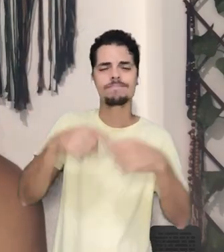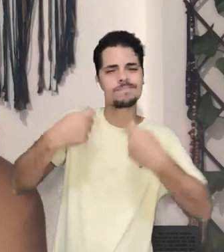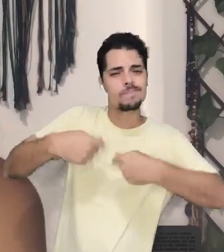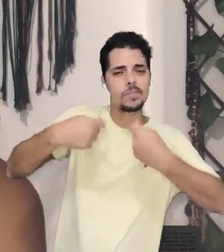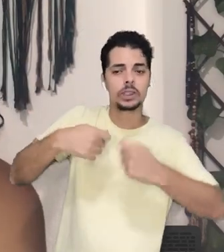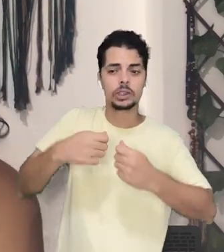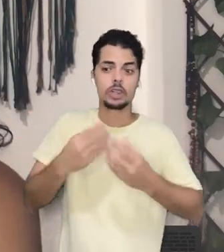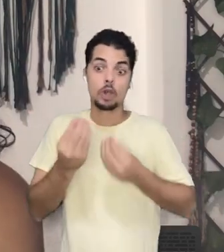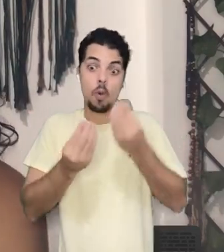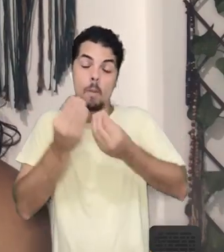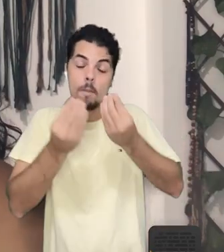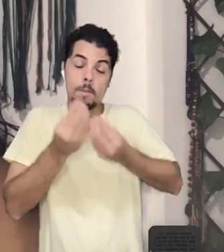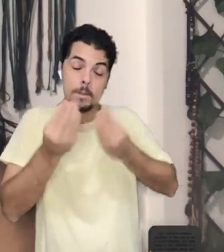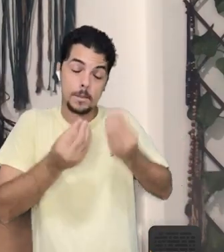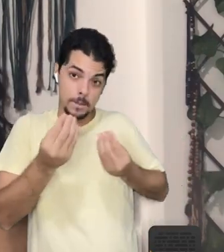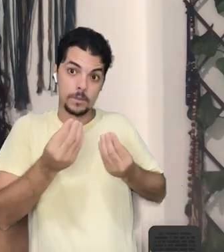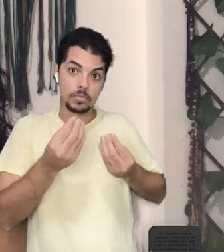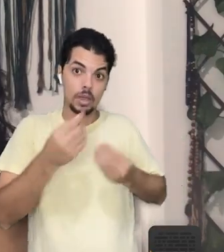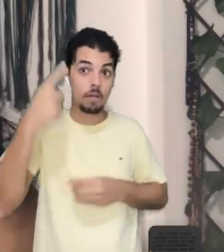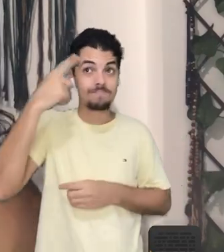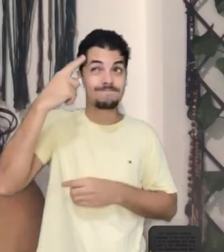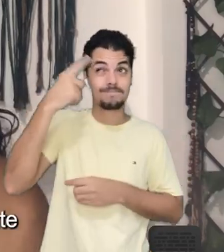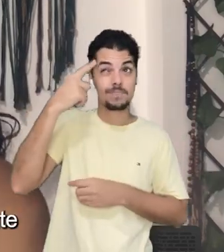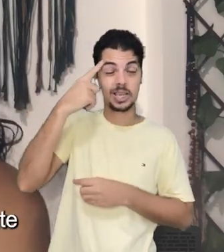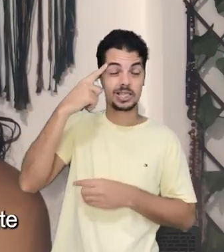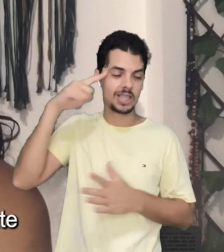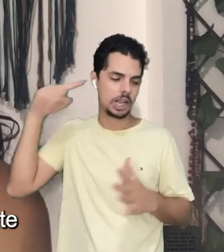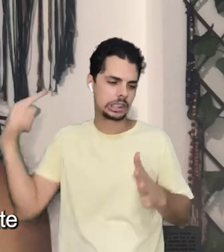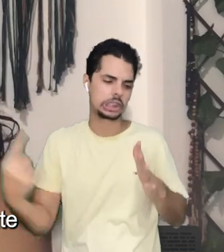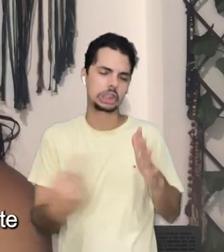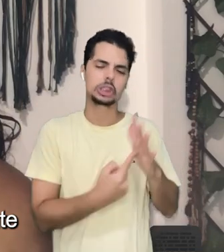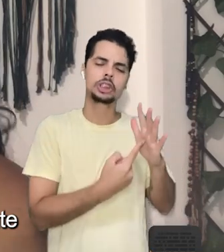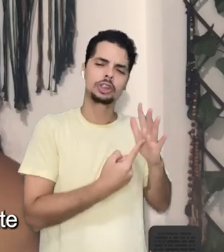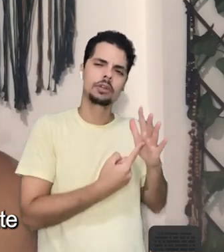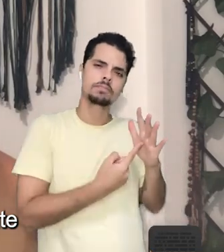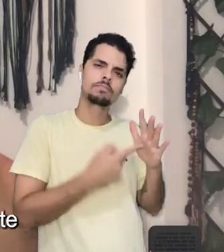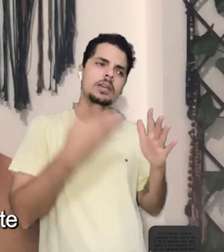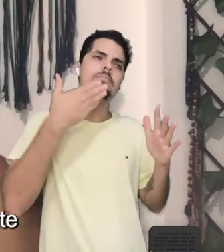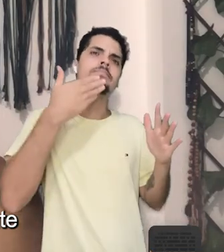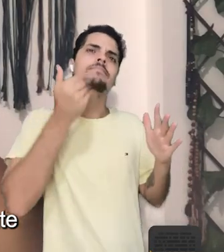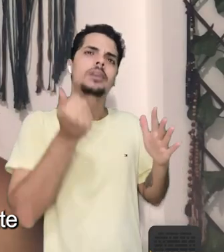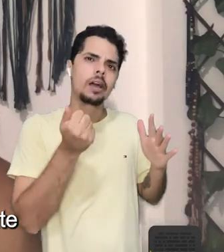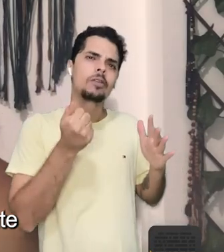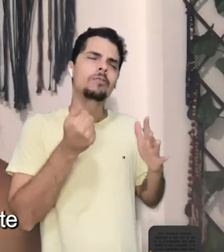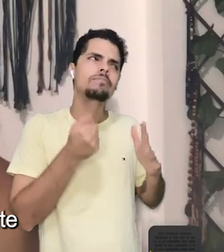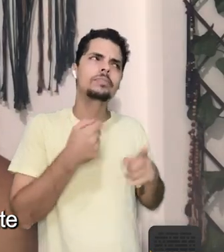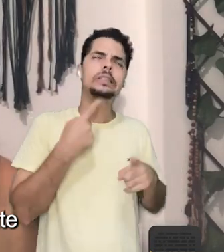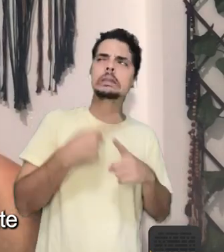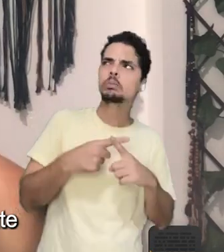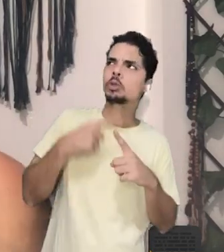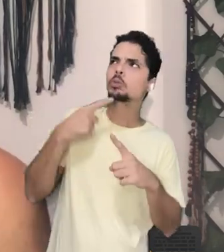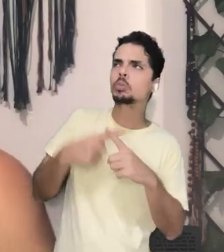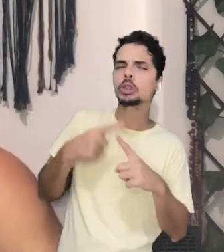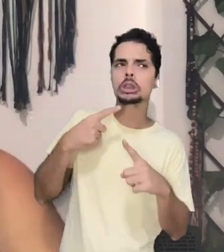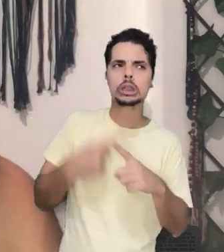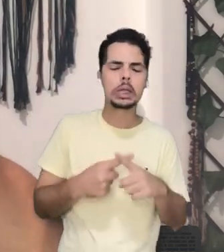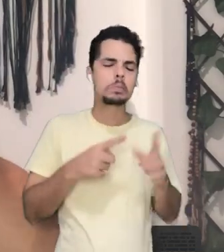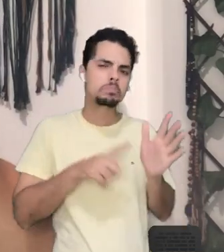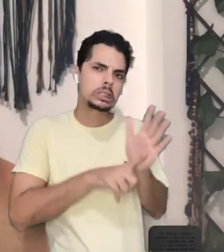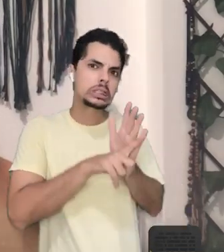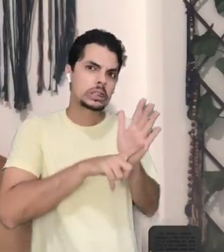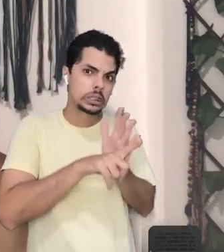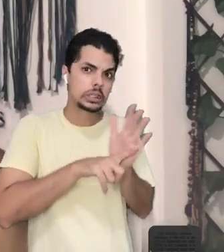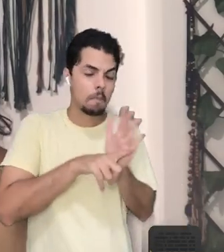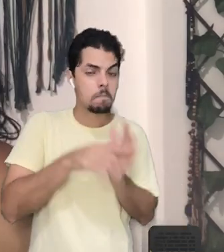proporcionem formas novas e críticas de pensarmos e de nos posicionarmos diante de uma